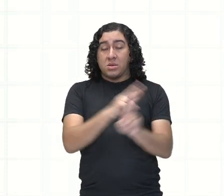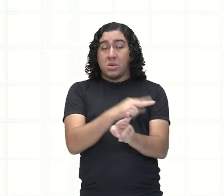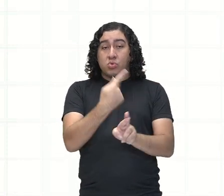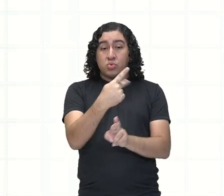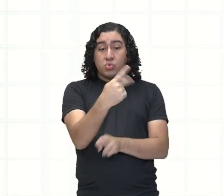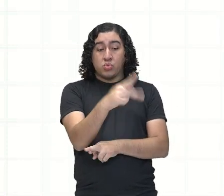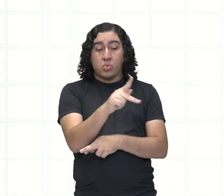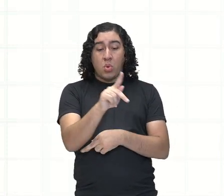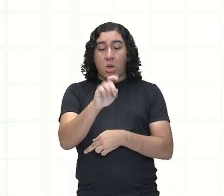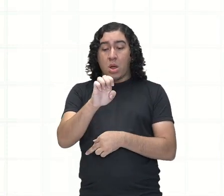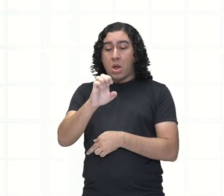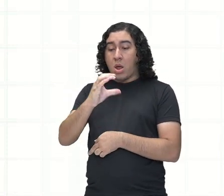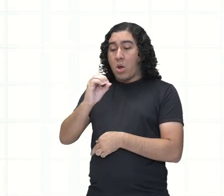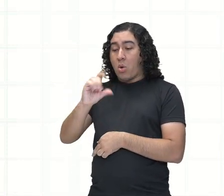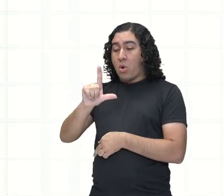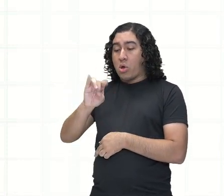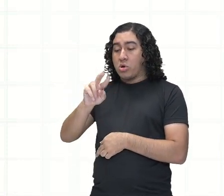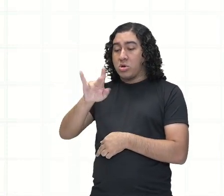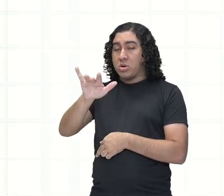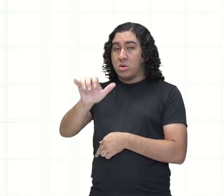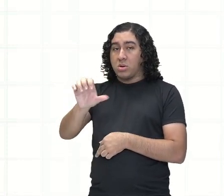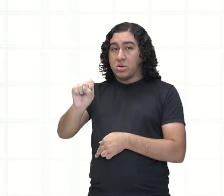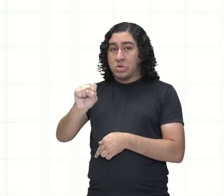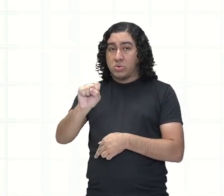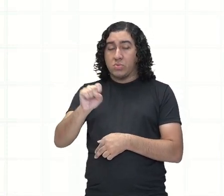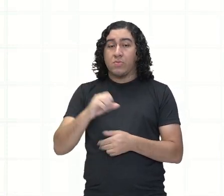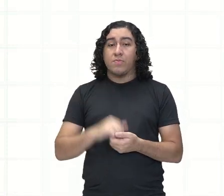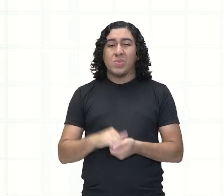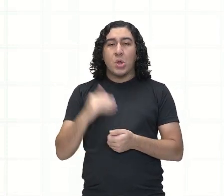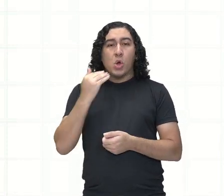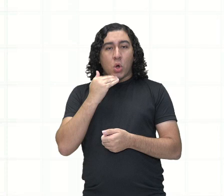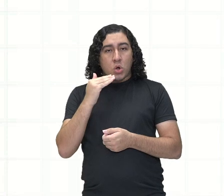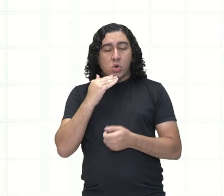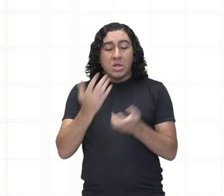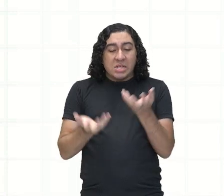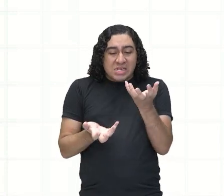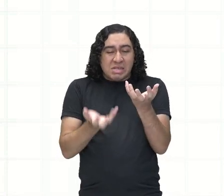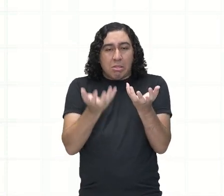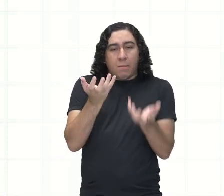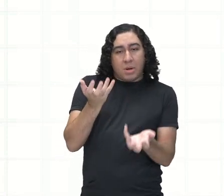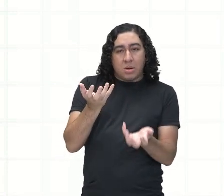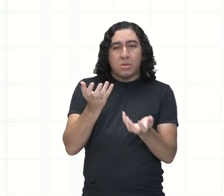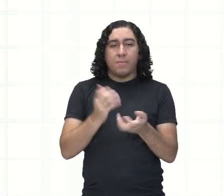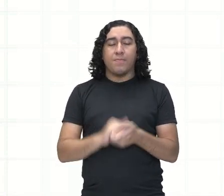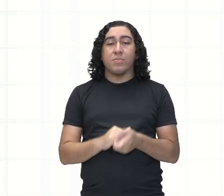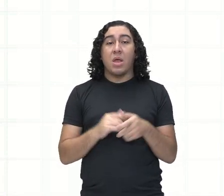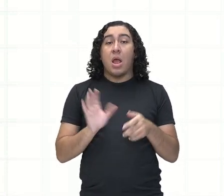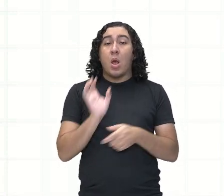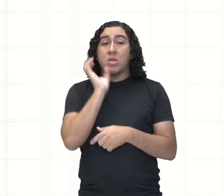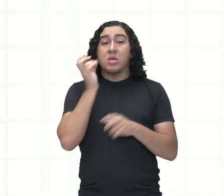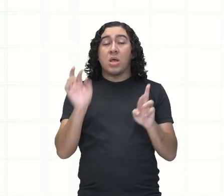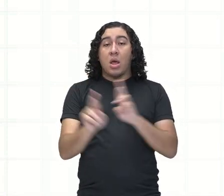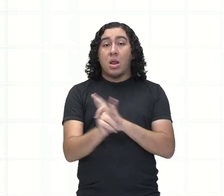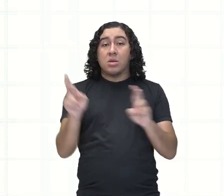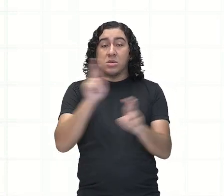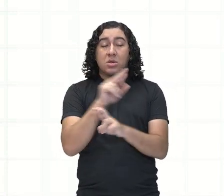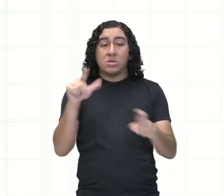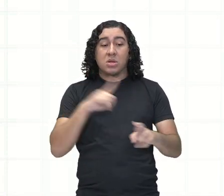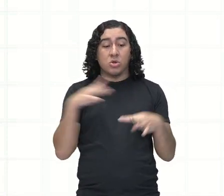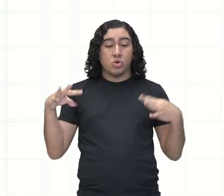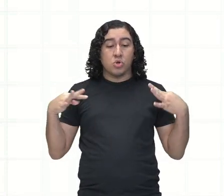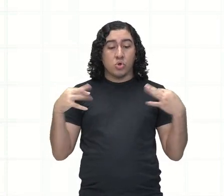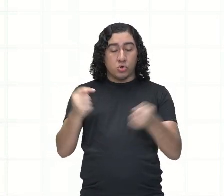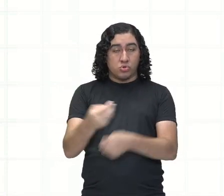relações ecológicas, elas são tudo o que acontece das relações que há entre todos os